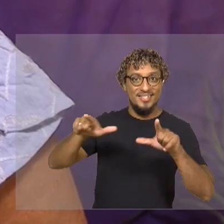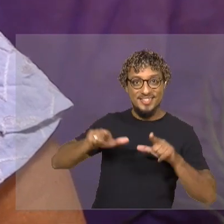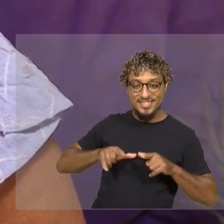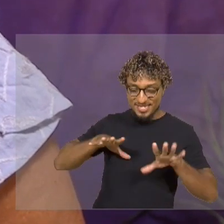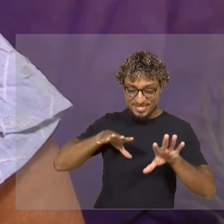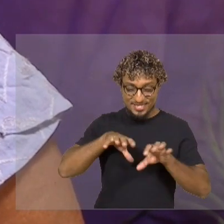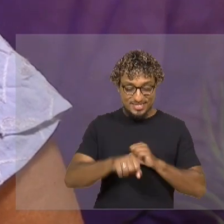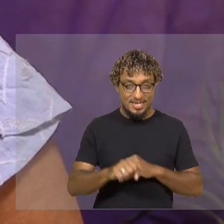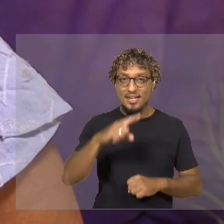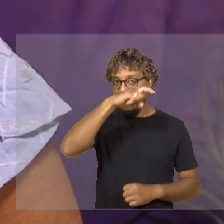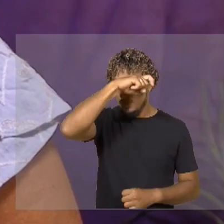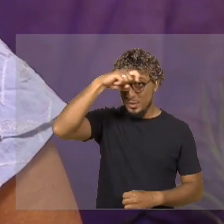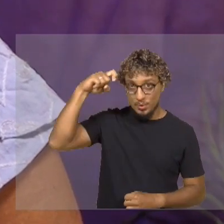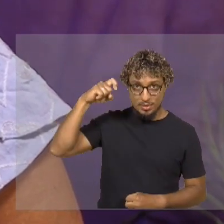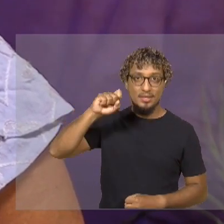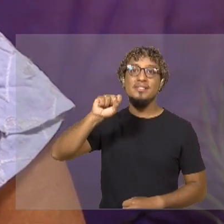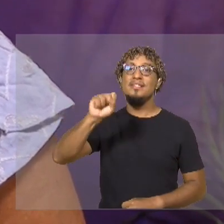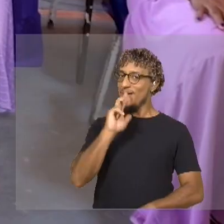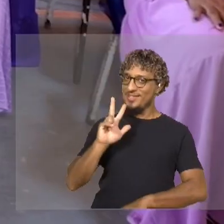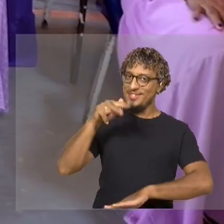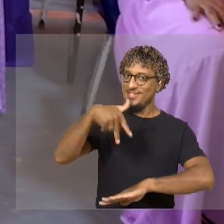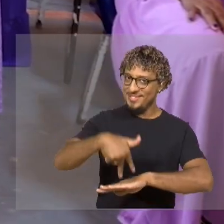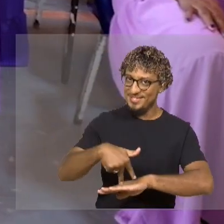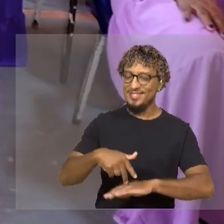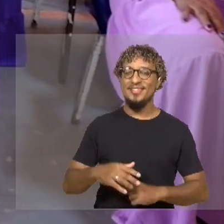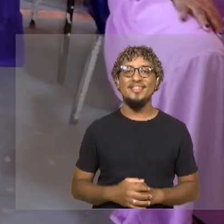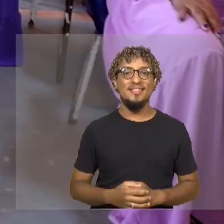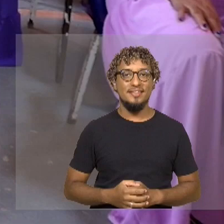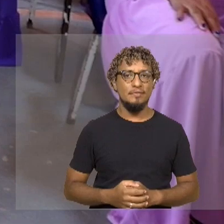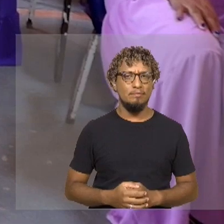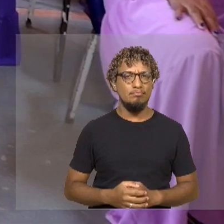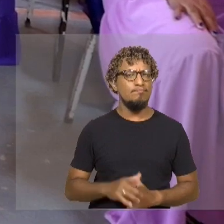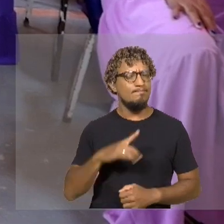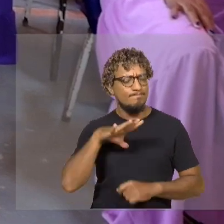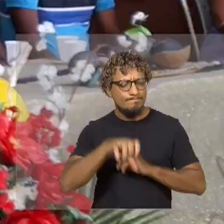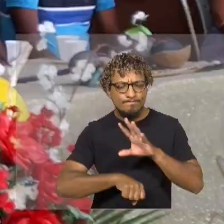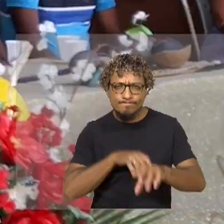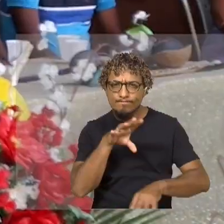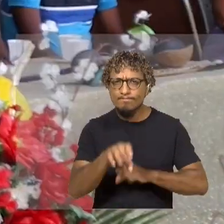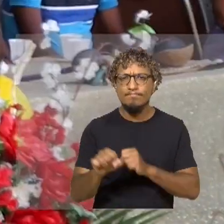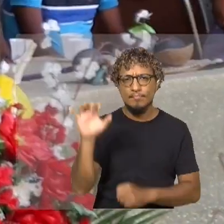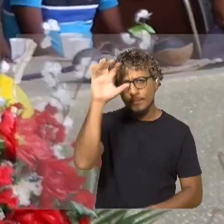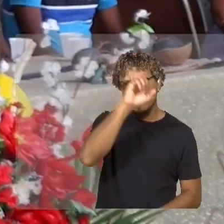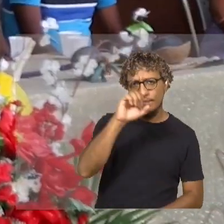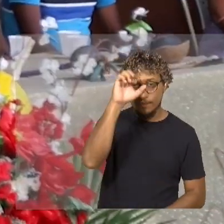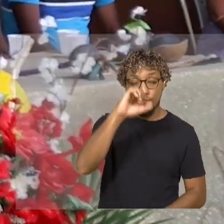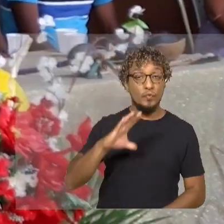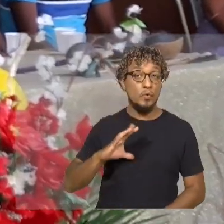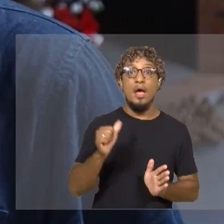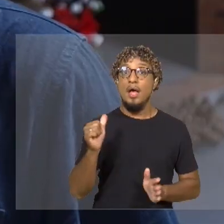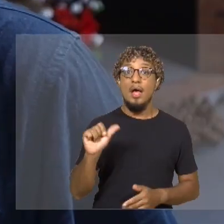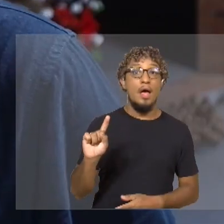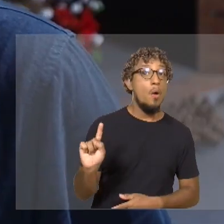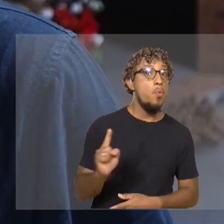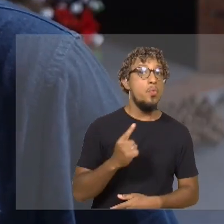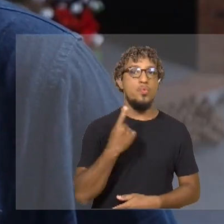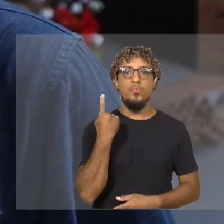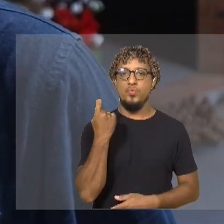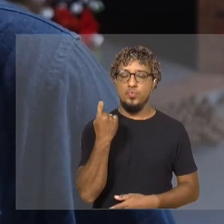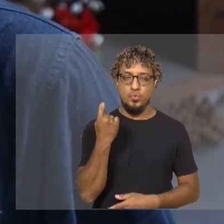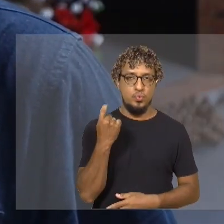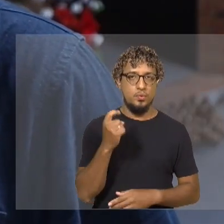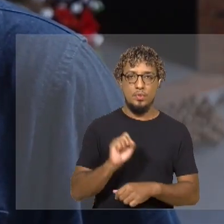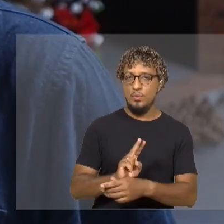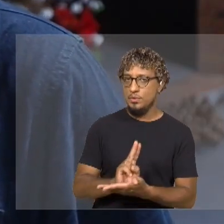diploma, que foi difícil, foi, mas a gente chegou aonde a gente queria que chegasse. É a única universidade do Maranhão que oferta curso